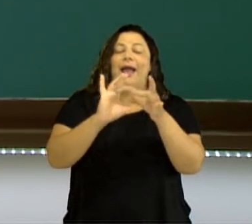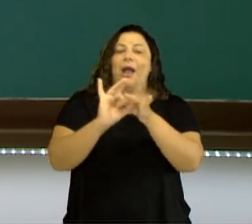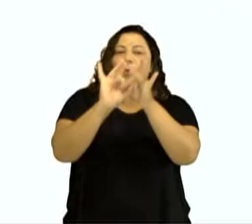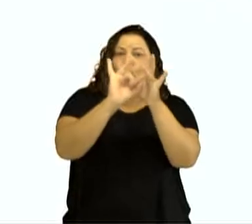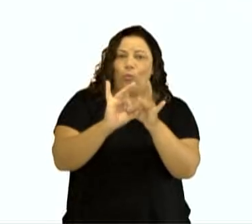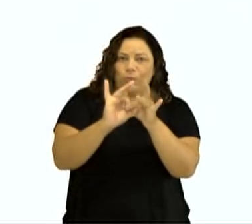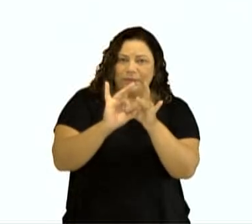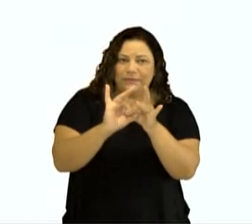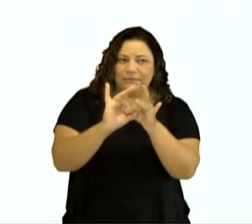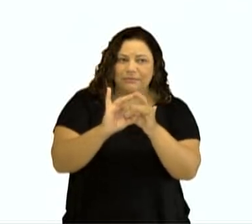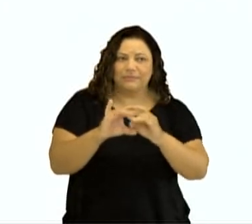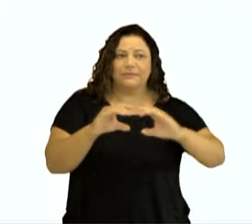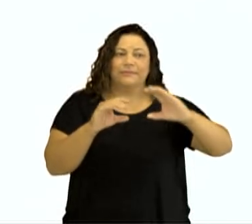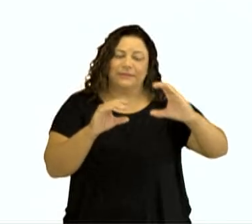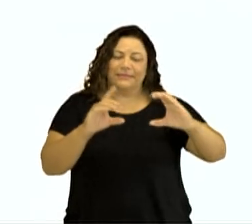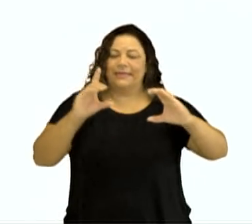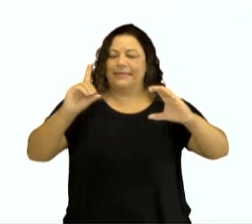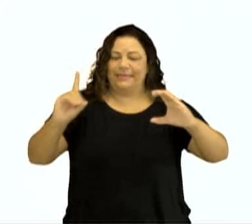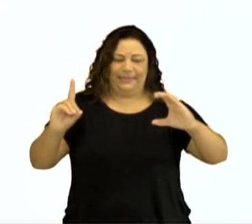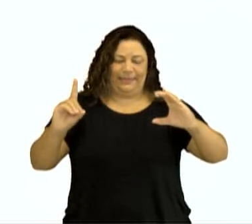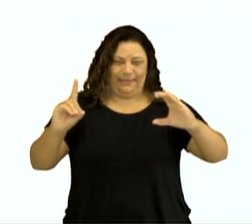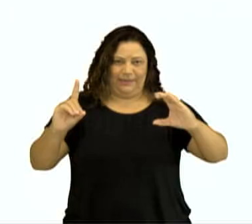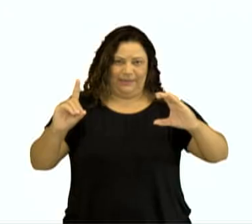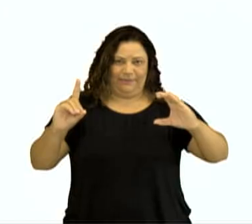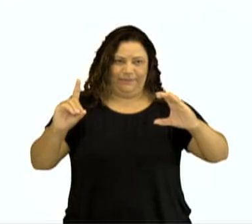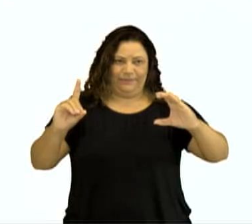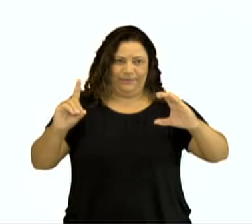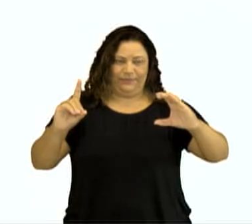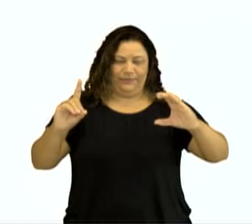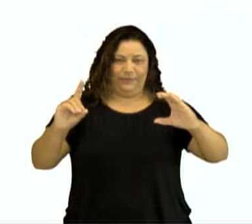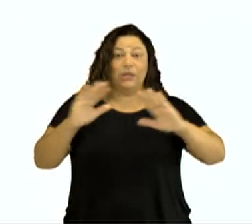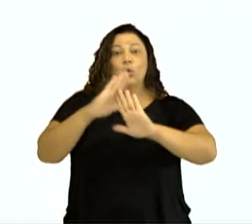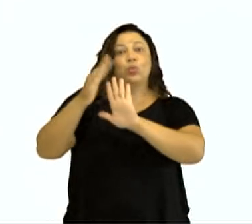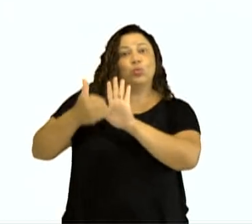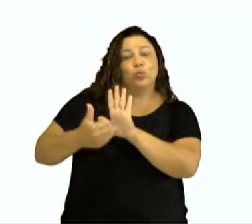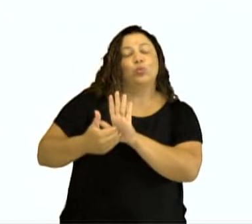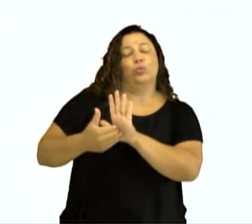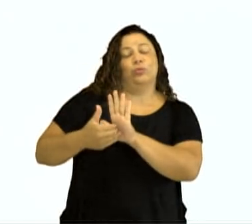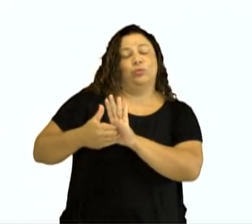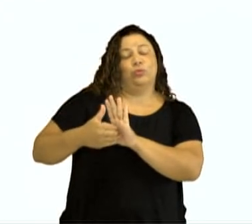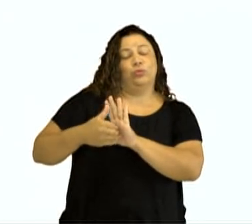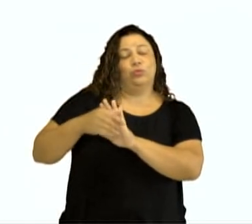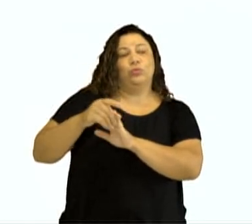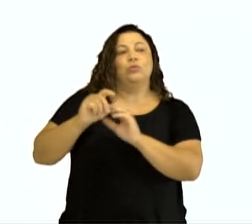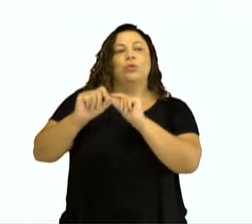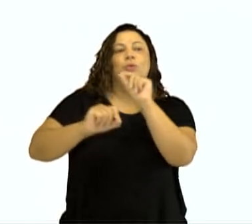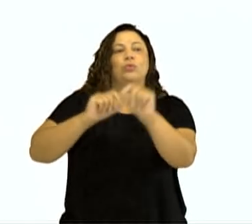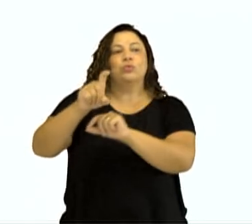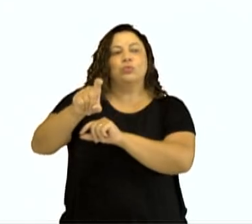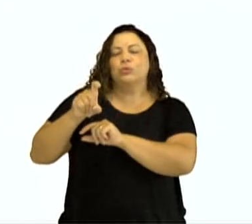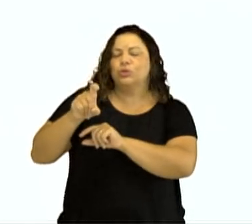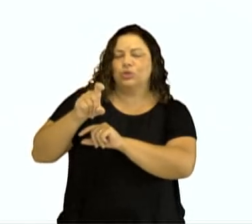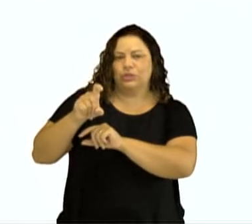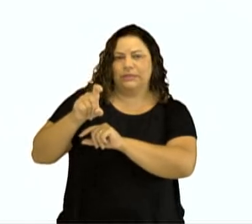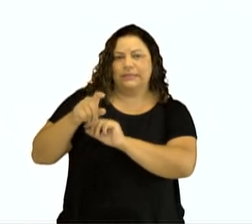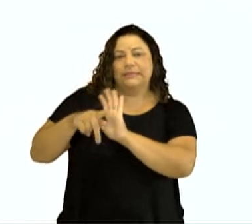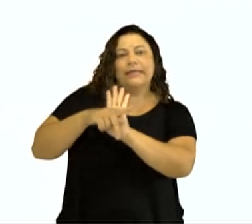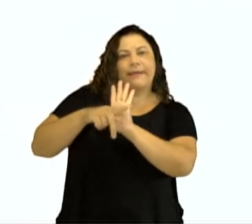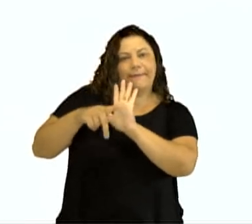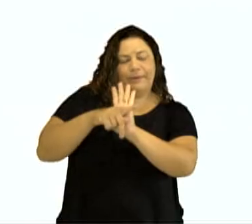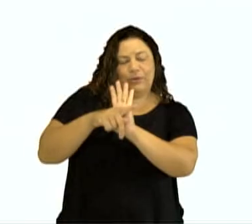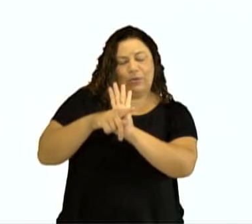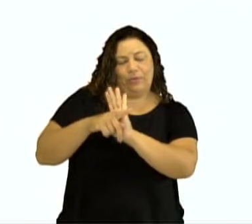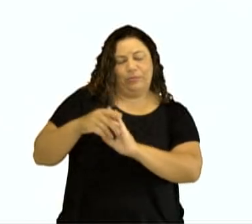conjunto D será todo o x que pertence ao conjunto dos números reais, tal que este x seja